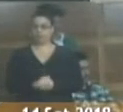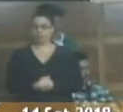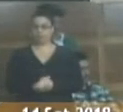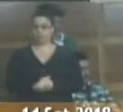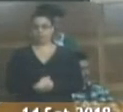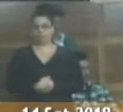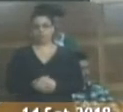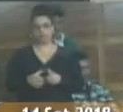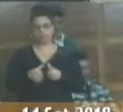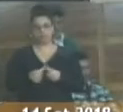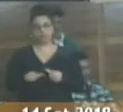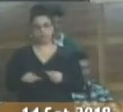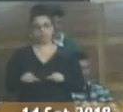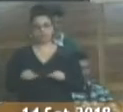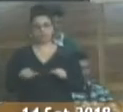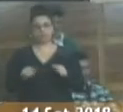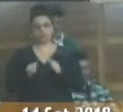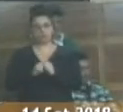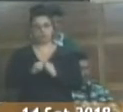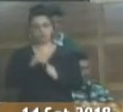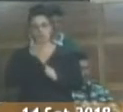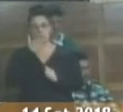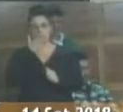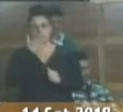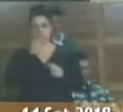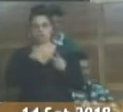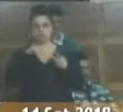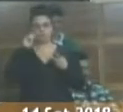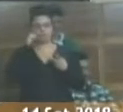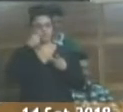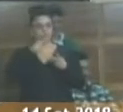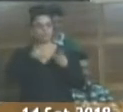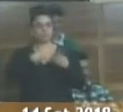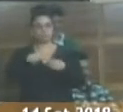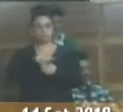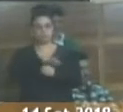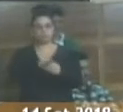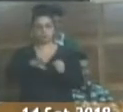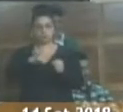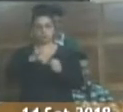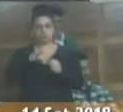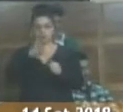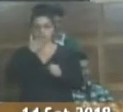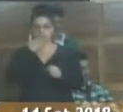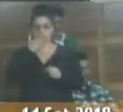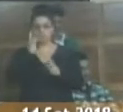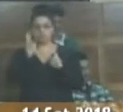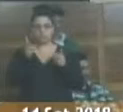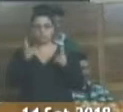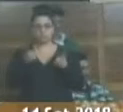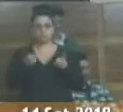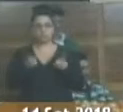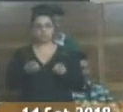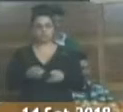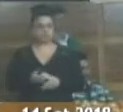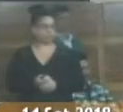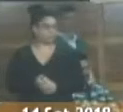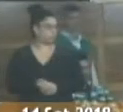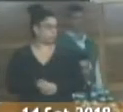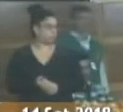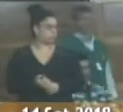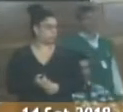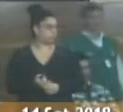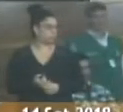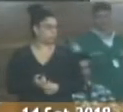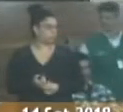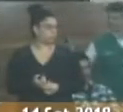Estamos aí junto, os indígenas estão sempre de flecha, de cocar, para estar na luta,